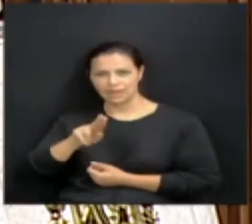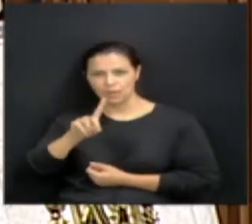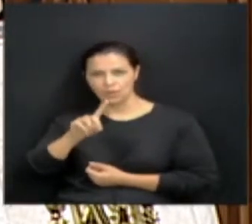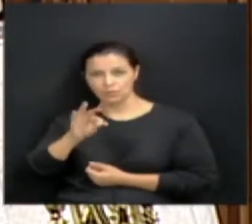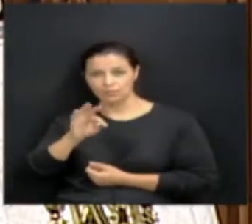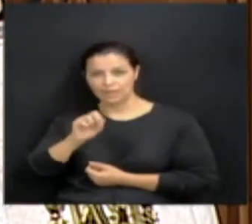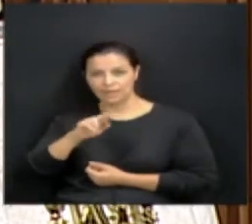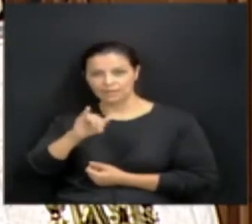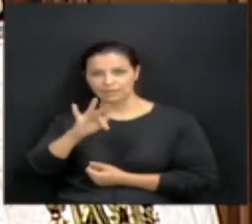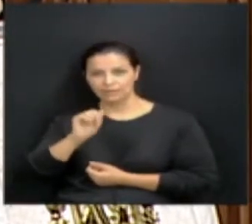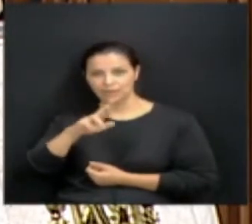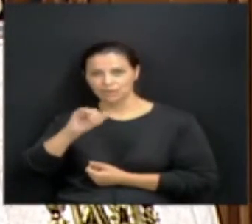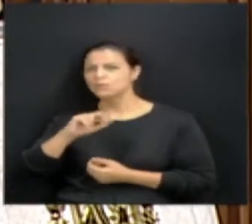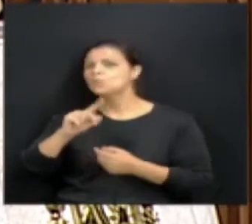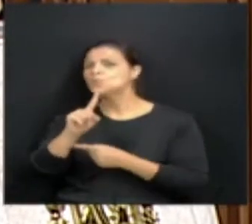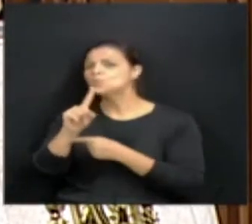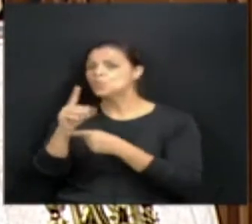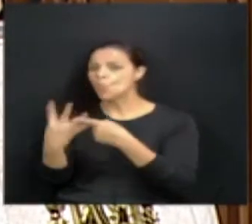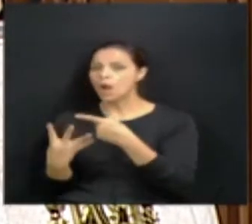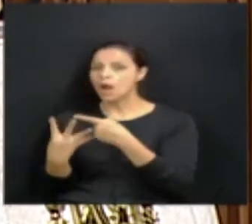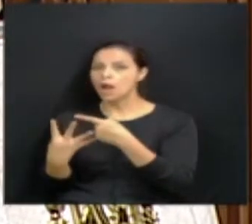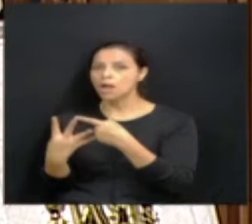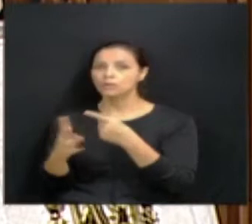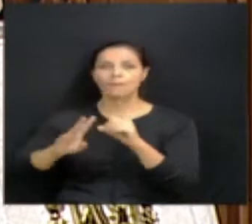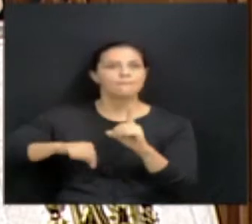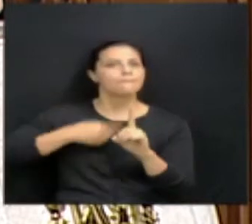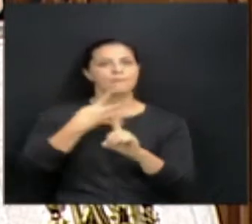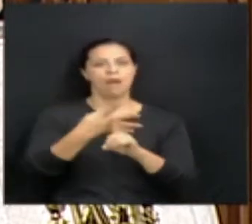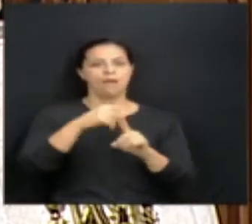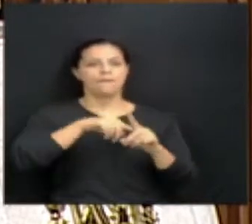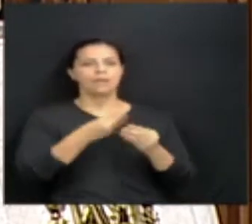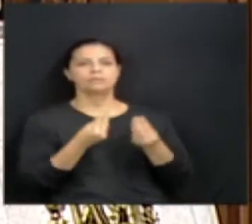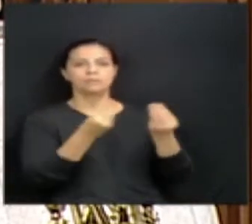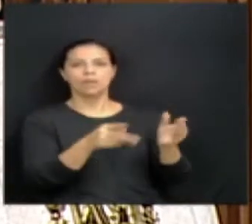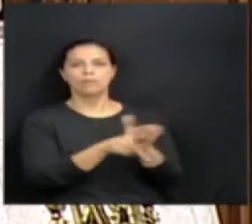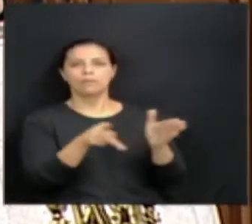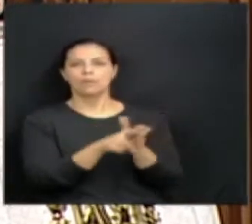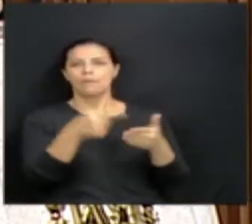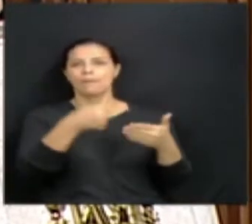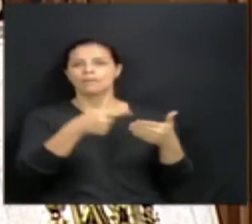que 1/4 da arrecadação das pedageiras nos últimos anos.